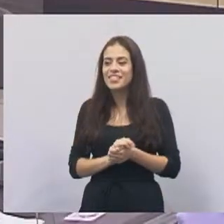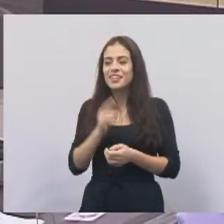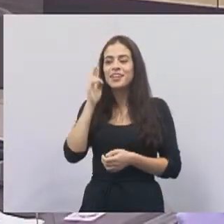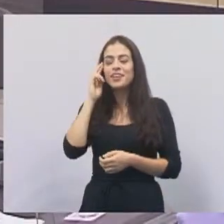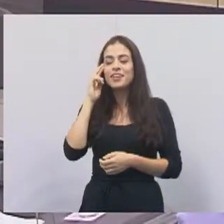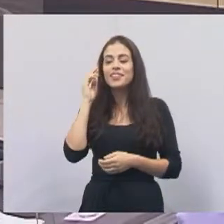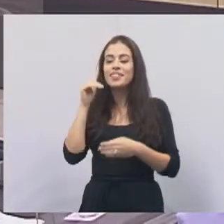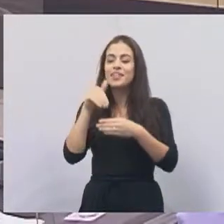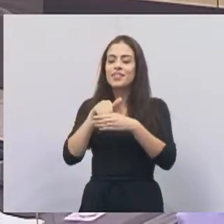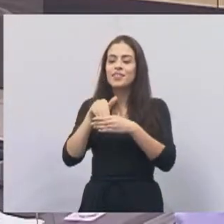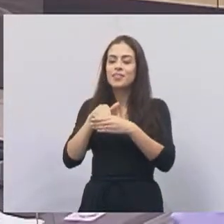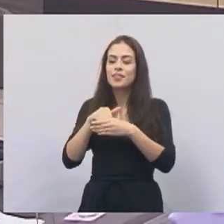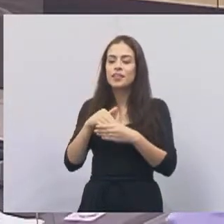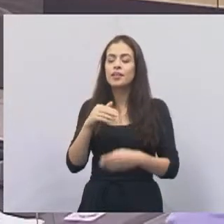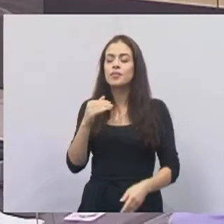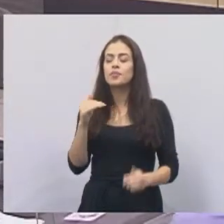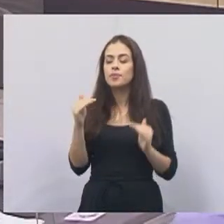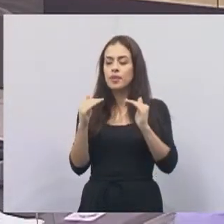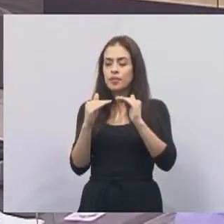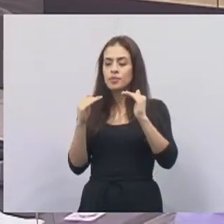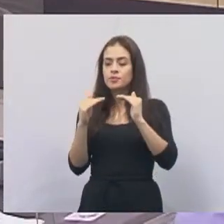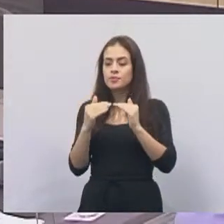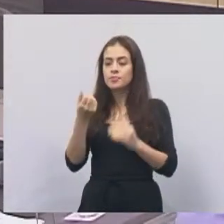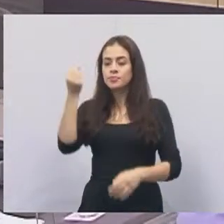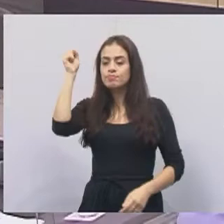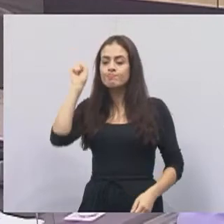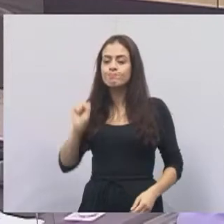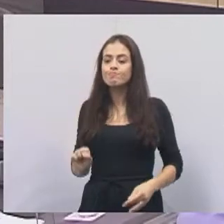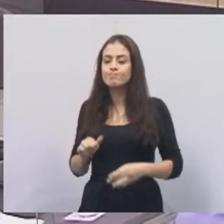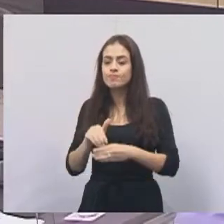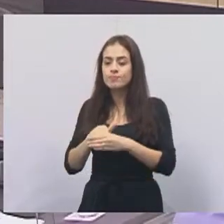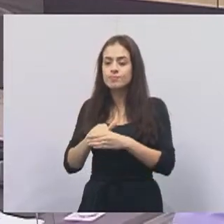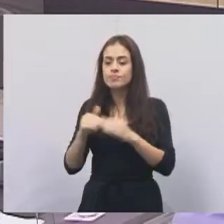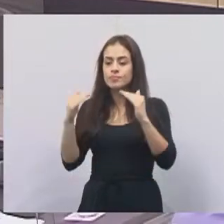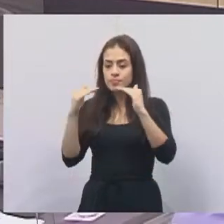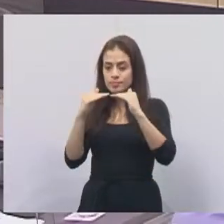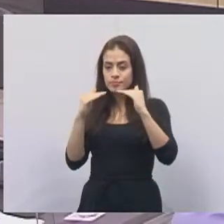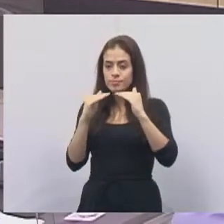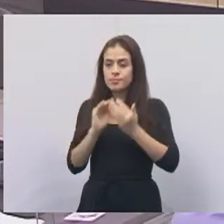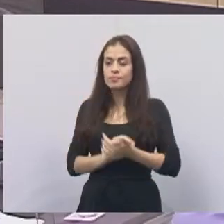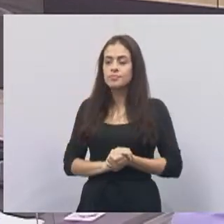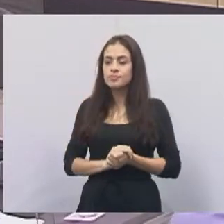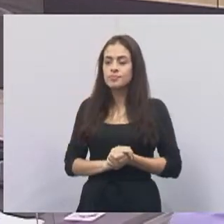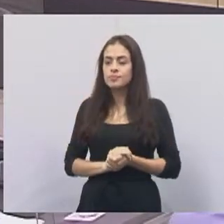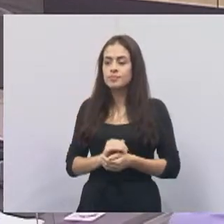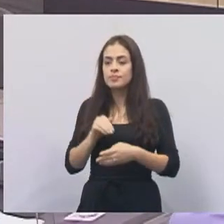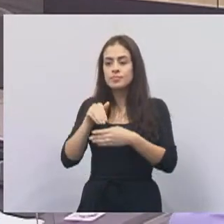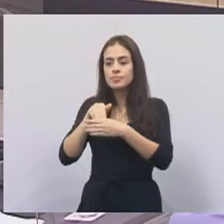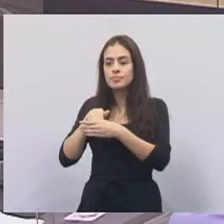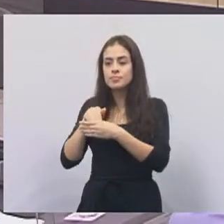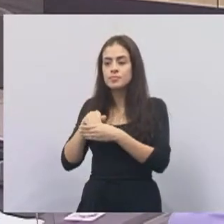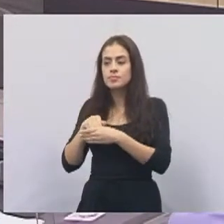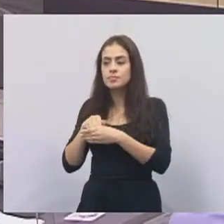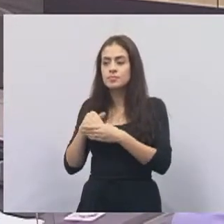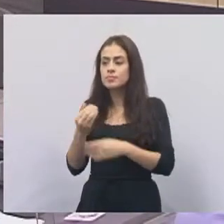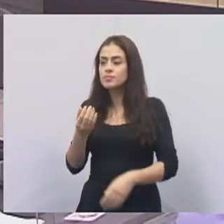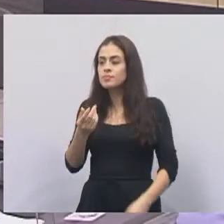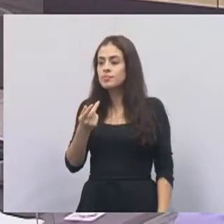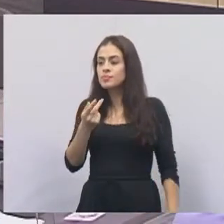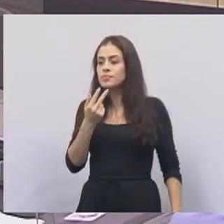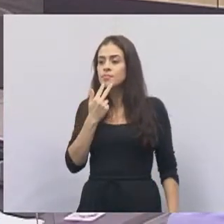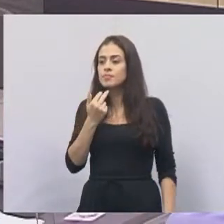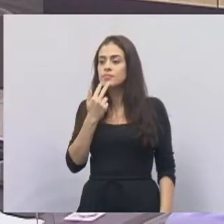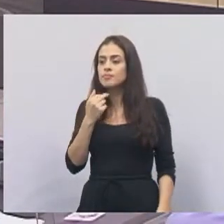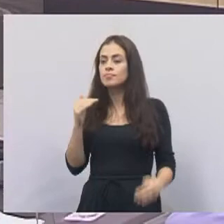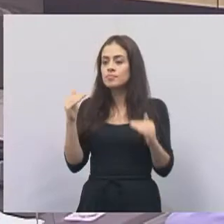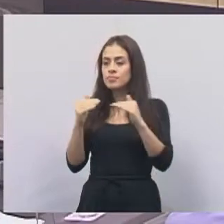timurável como volta a vereadora Sônia patas amizade favorável o voto Vereador Valmir do Parque minha lua